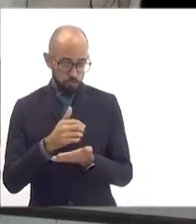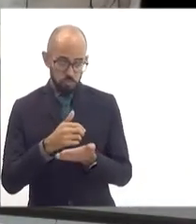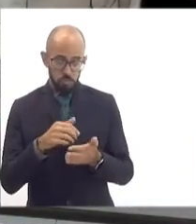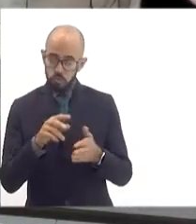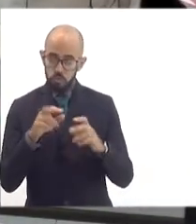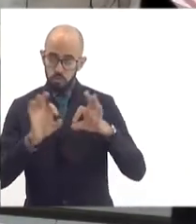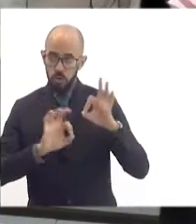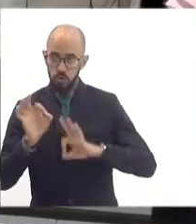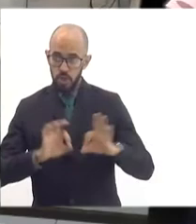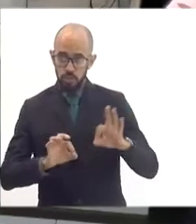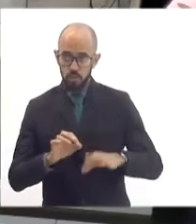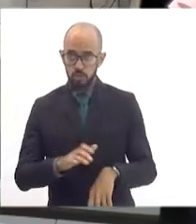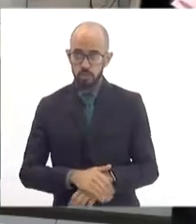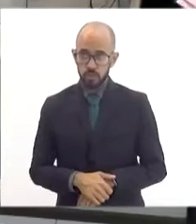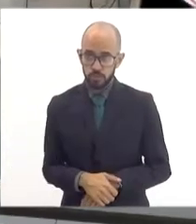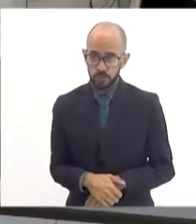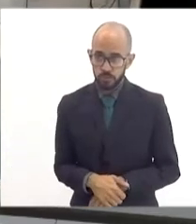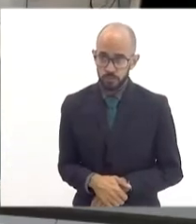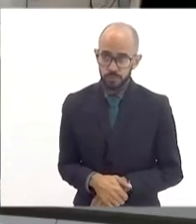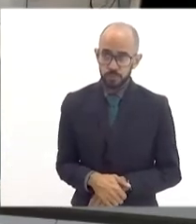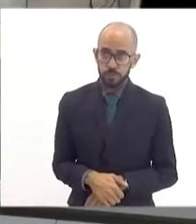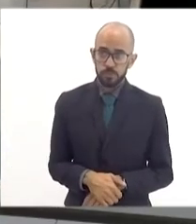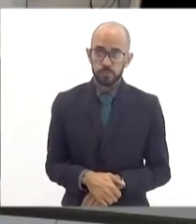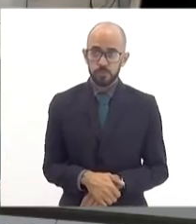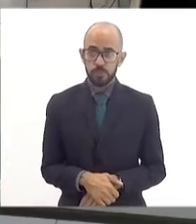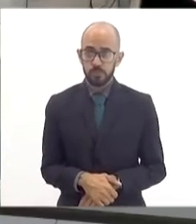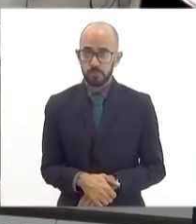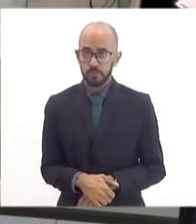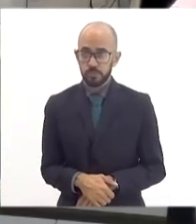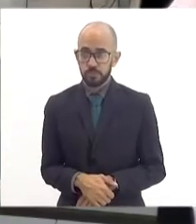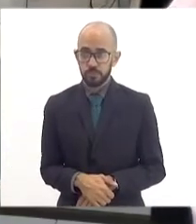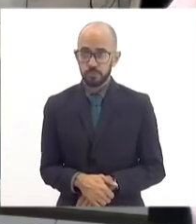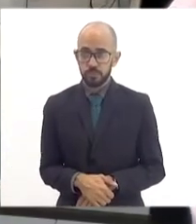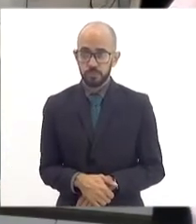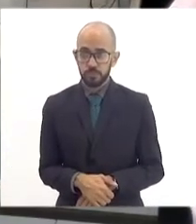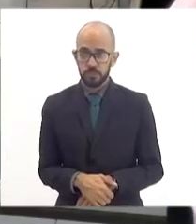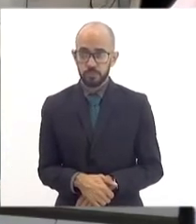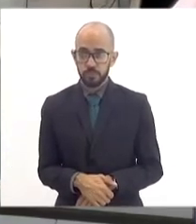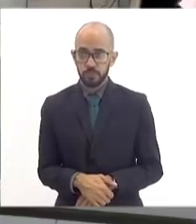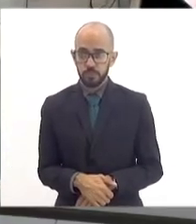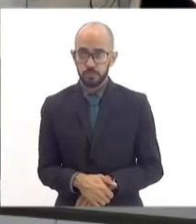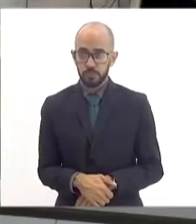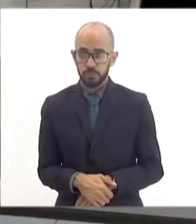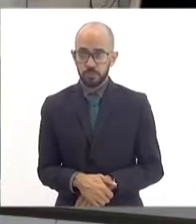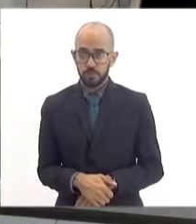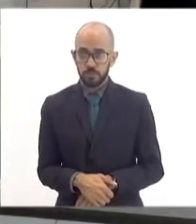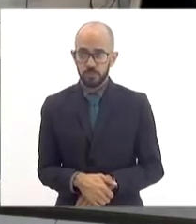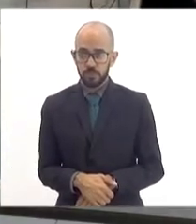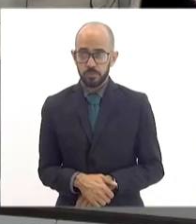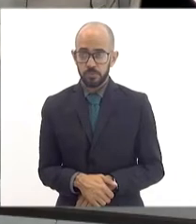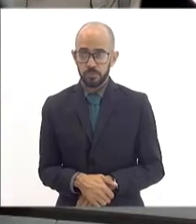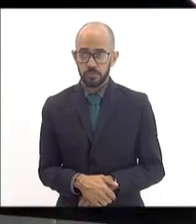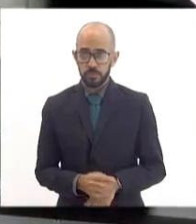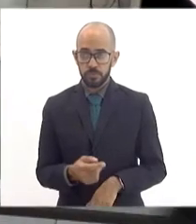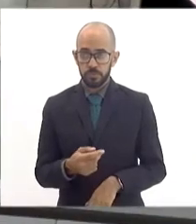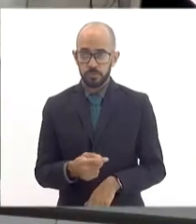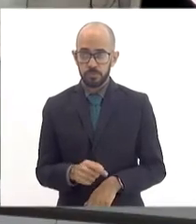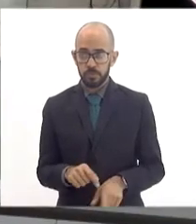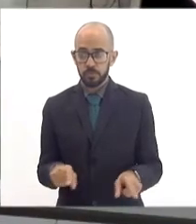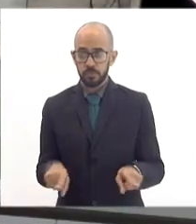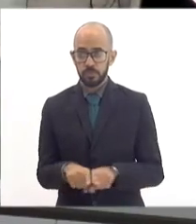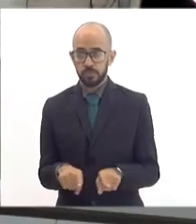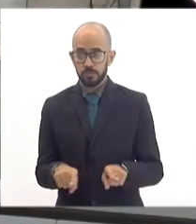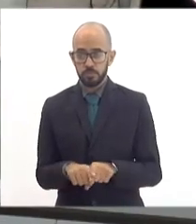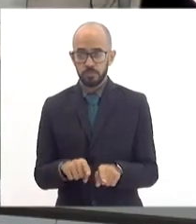tínhamos a fazer. E esse ponto que eu acabei de abordar, ele também está